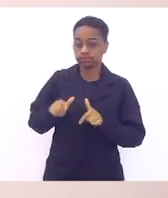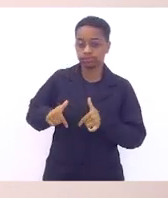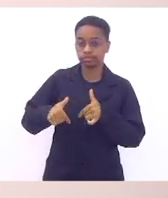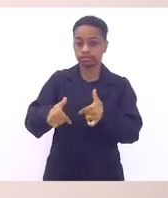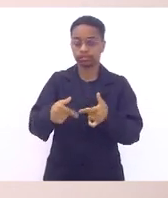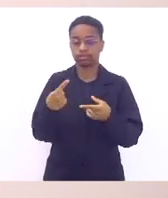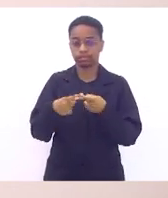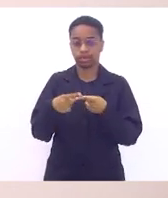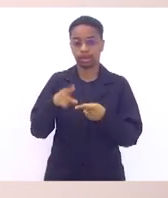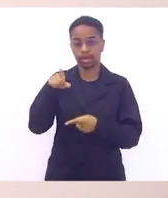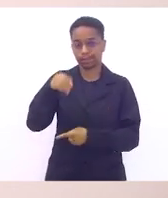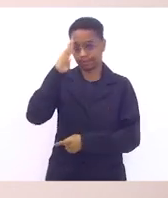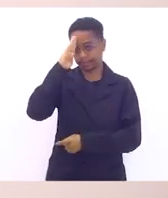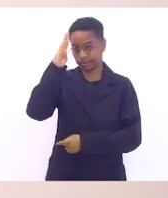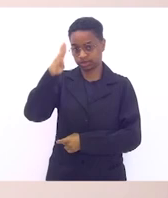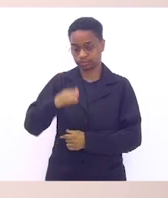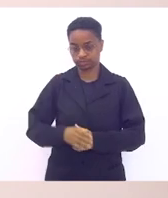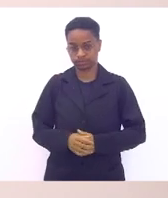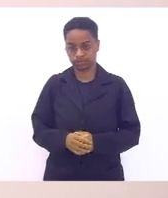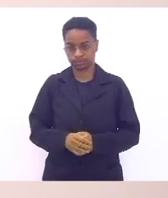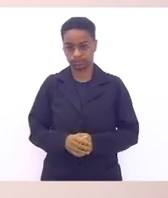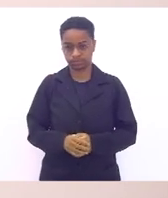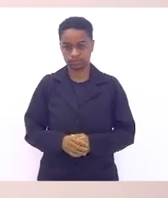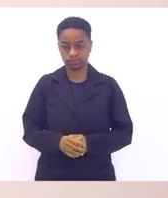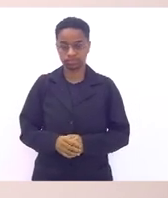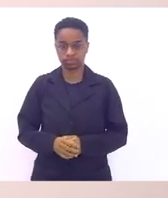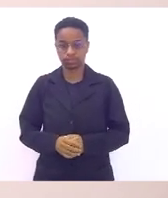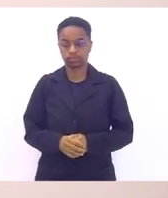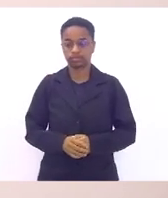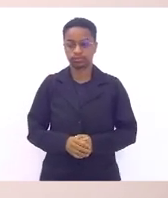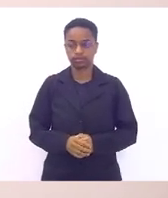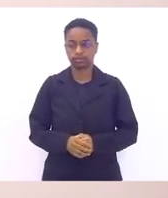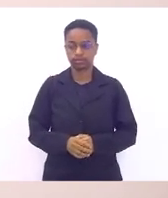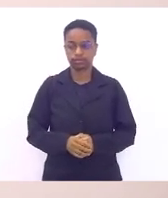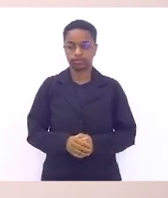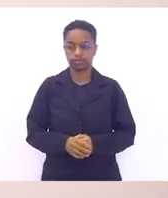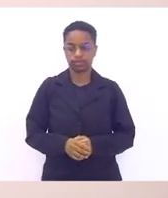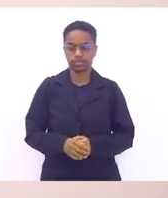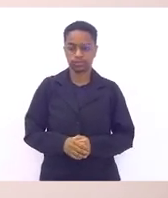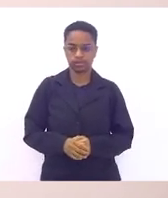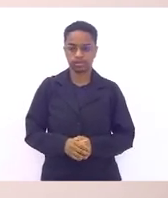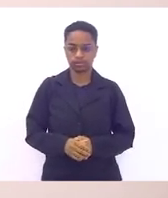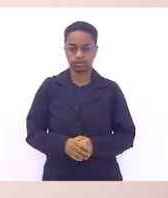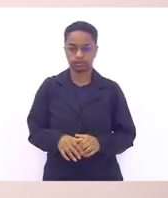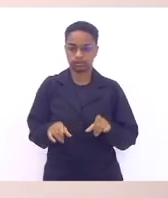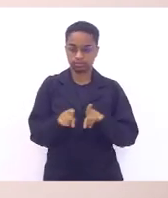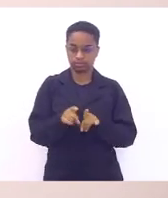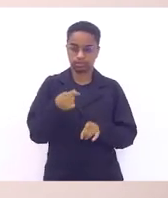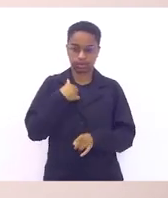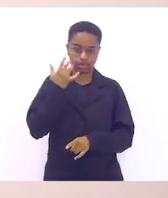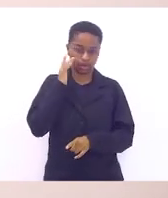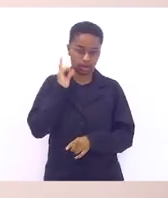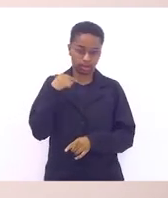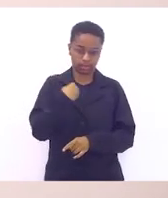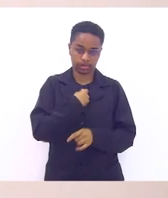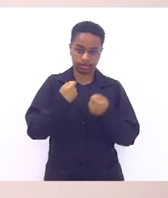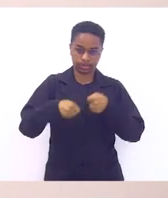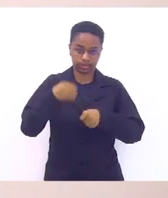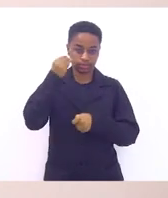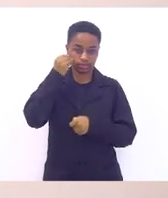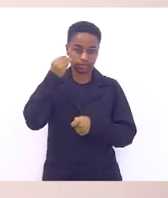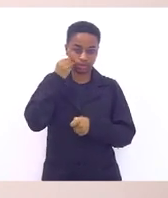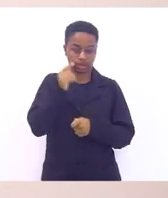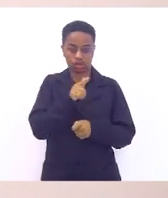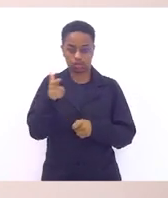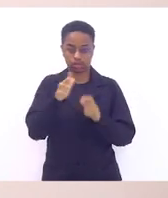que é fundamental para essa questão hoje. Acho também que a gente vai precisar tentar, na próxima reunião, ter